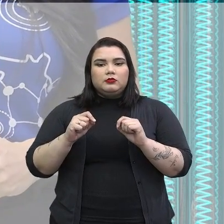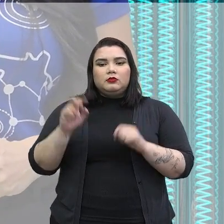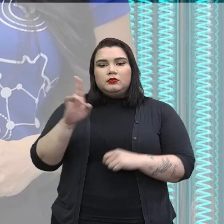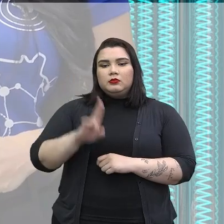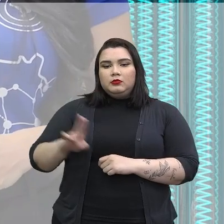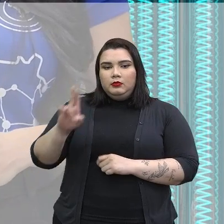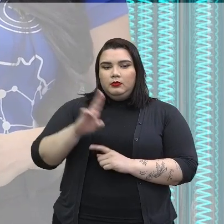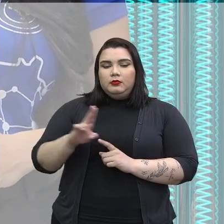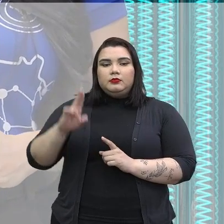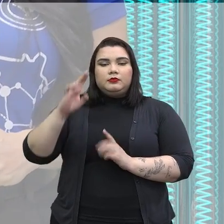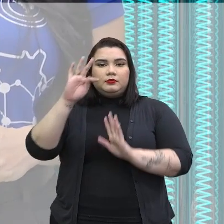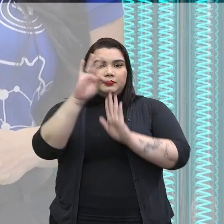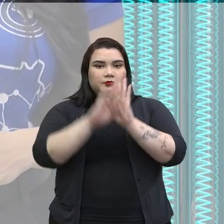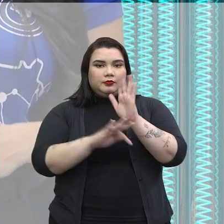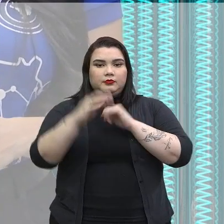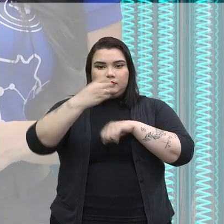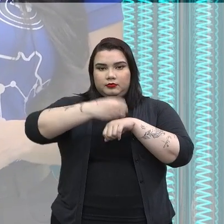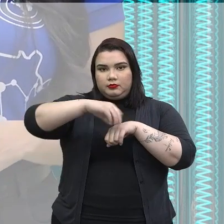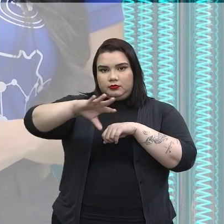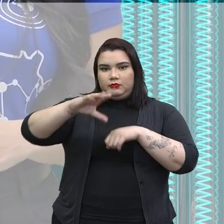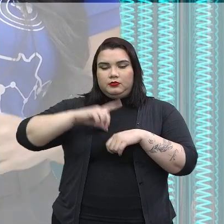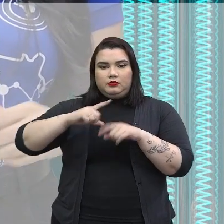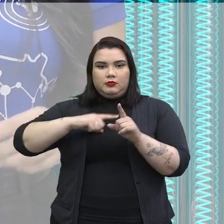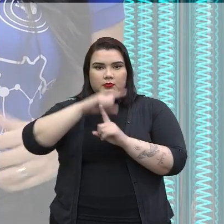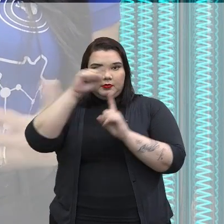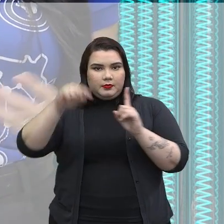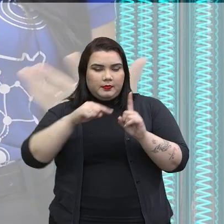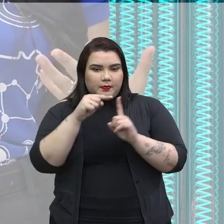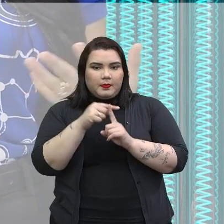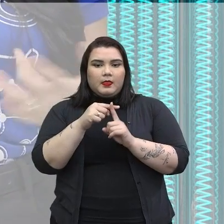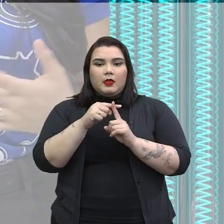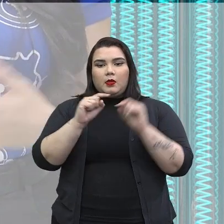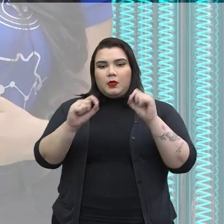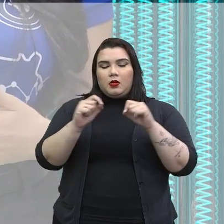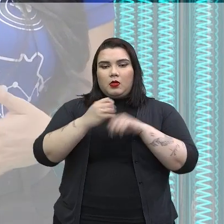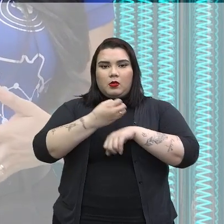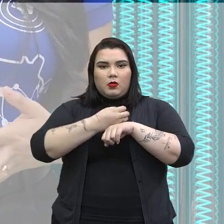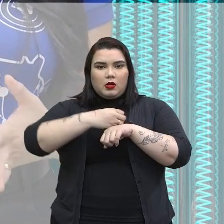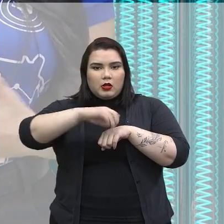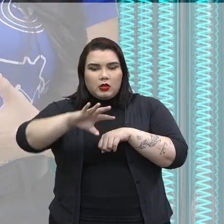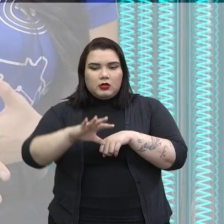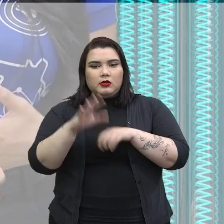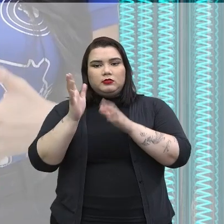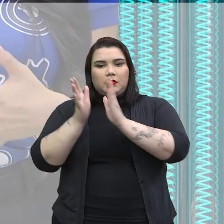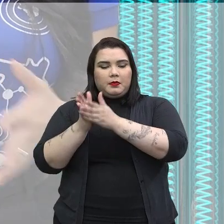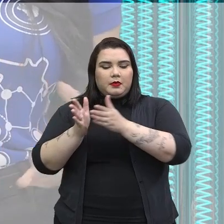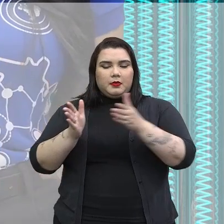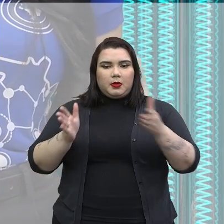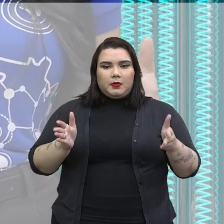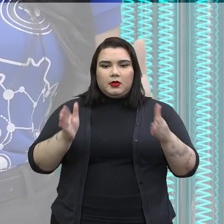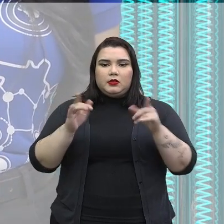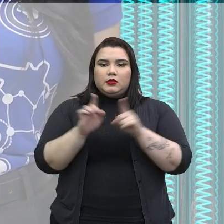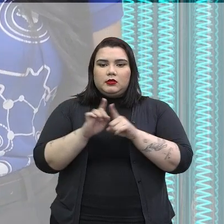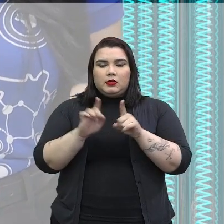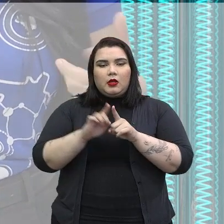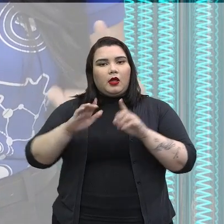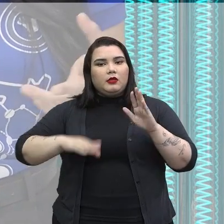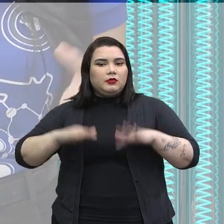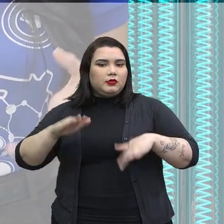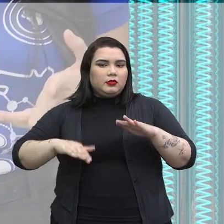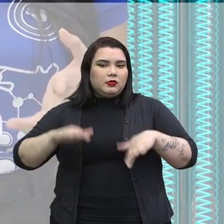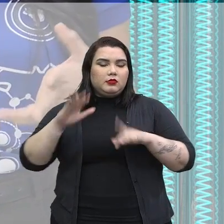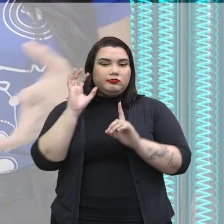o uso do texto injuntivo, que tem esse objetivo de orientar, de dar o passo a passo e também, às vezes, né,